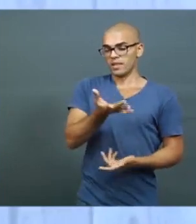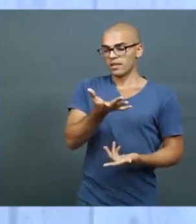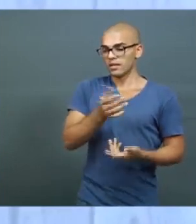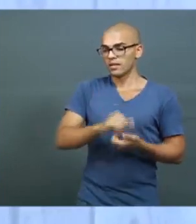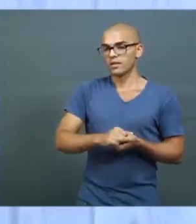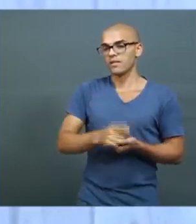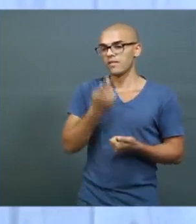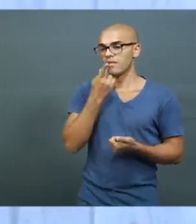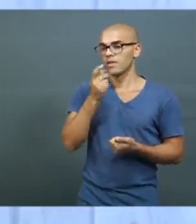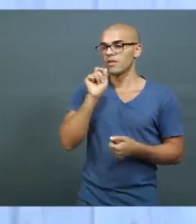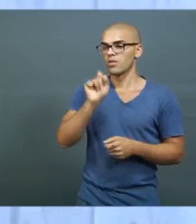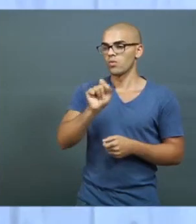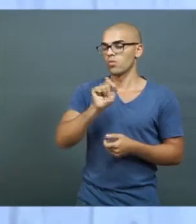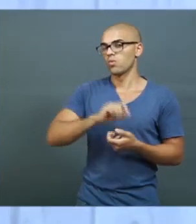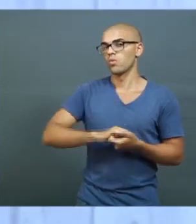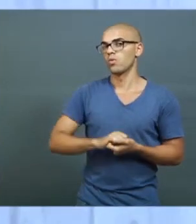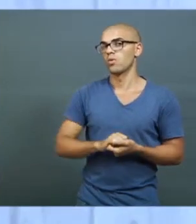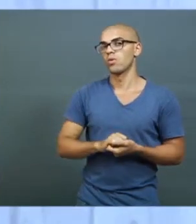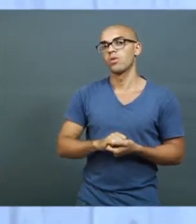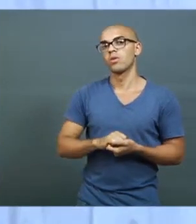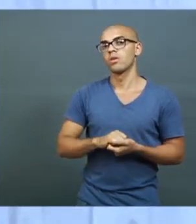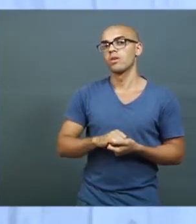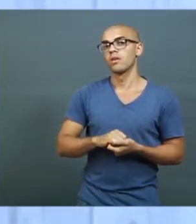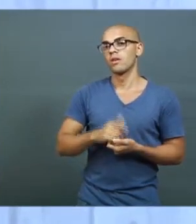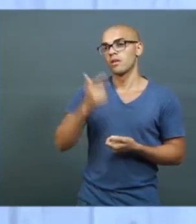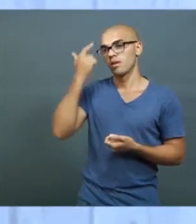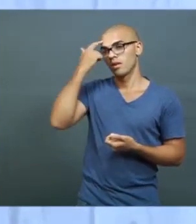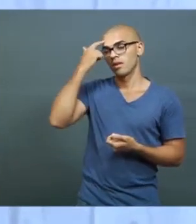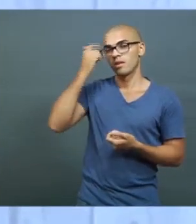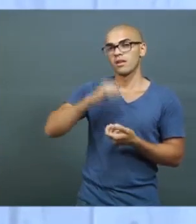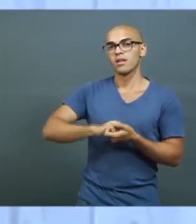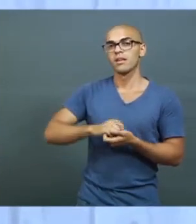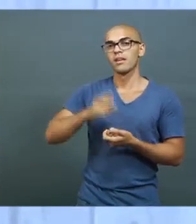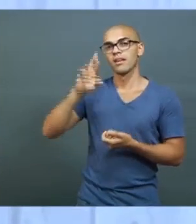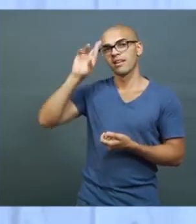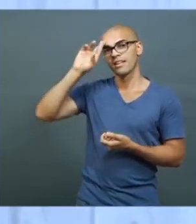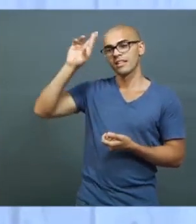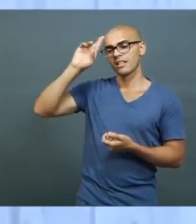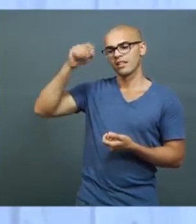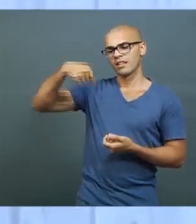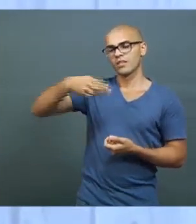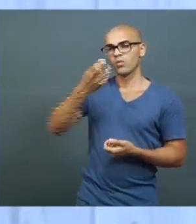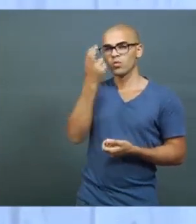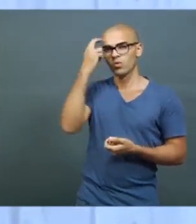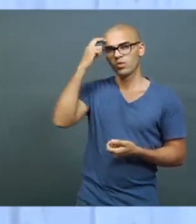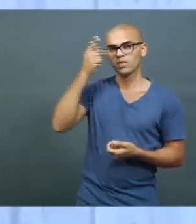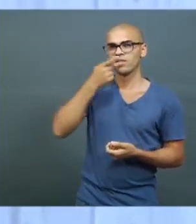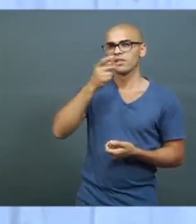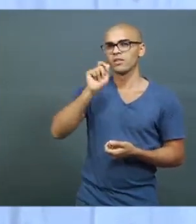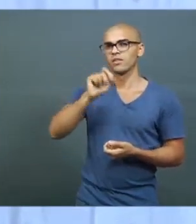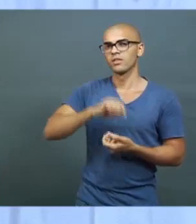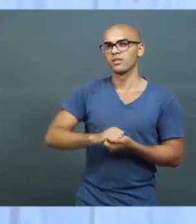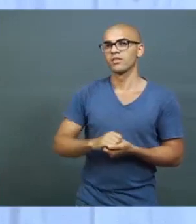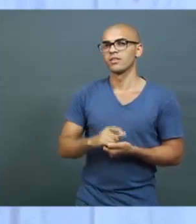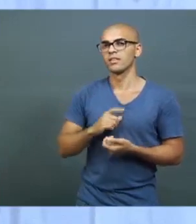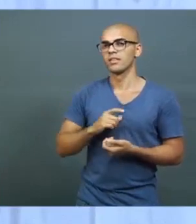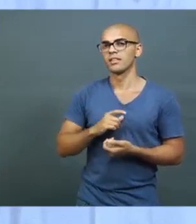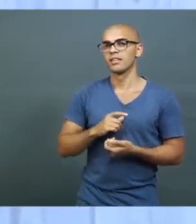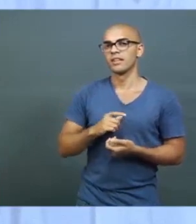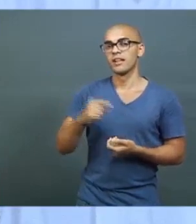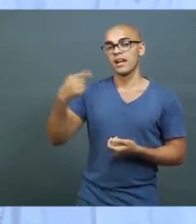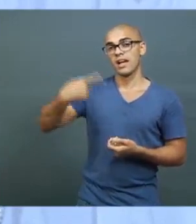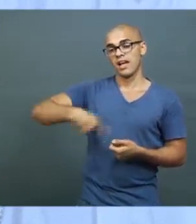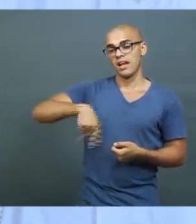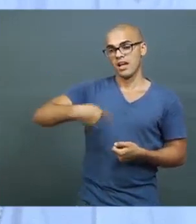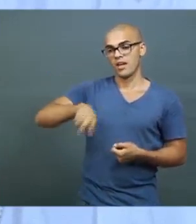concordância, vamos dizer assim, com a Diretoria de Culturas da UFO, que tem trabalhado nesse sentido. A gente tem um teatro em início de construção aqui na